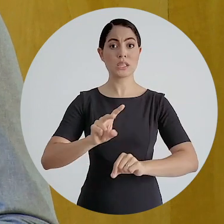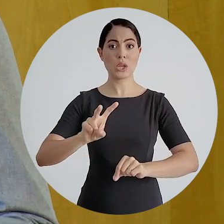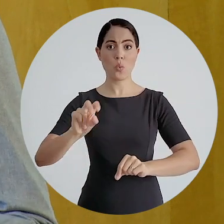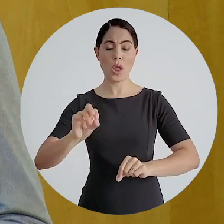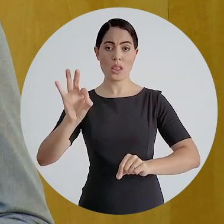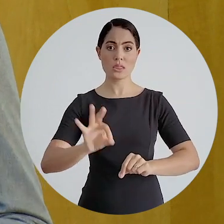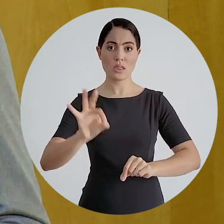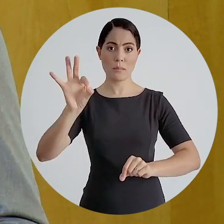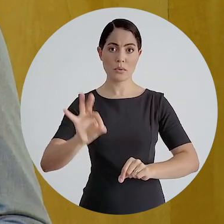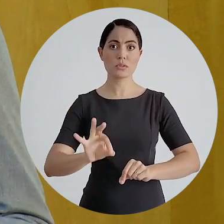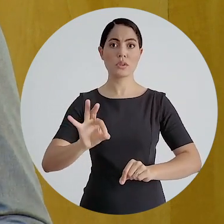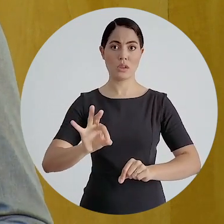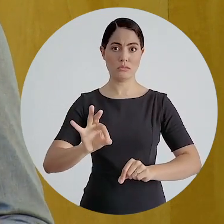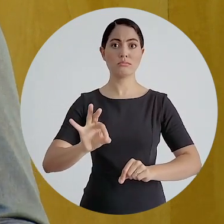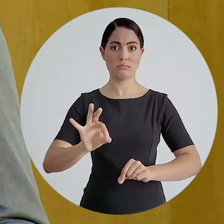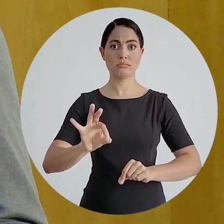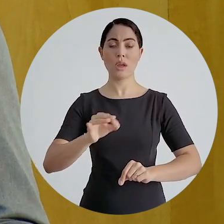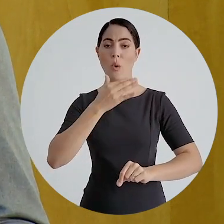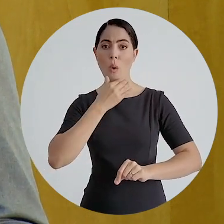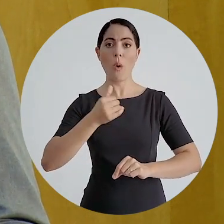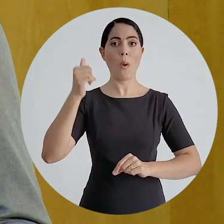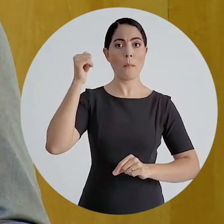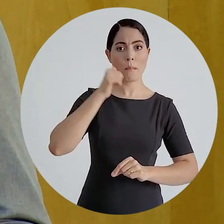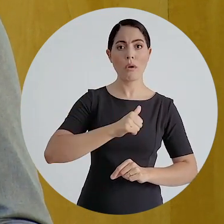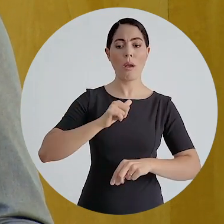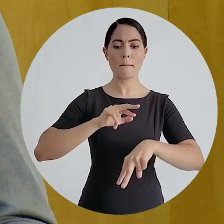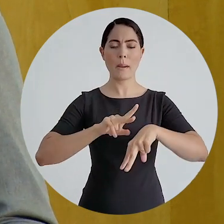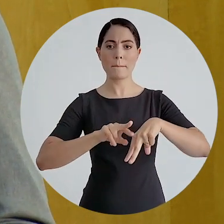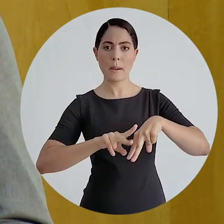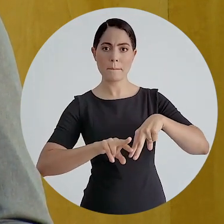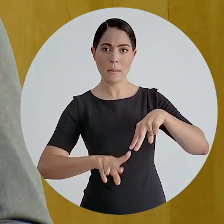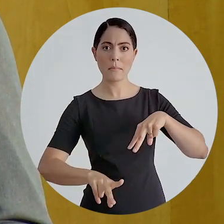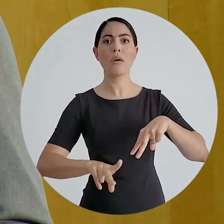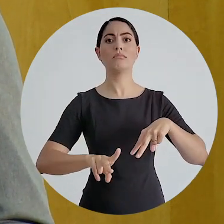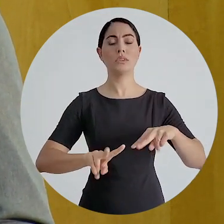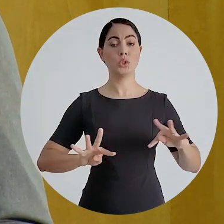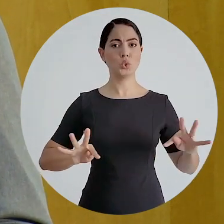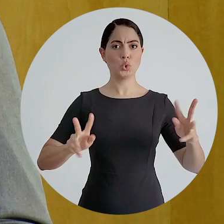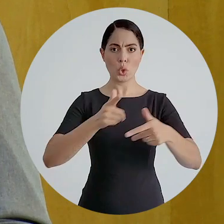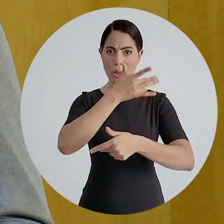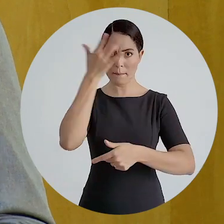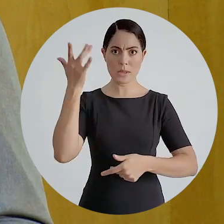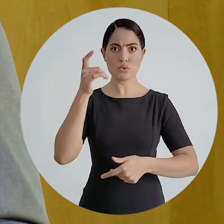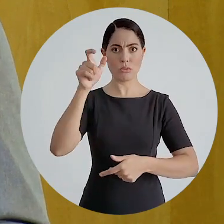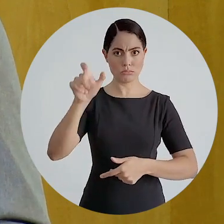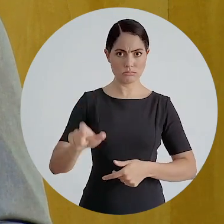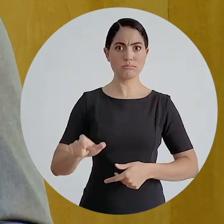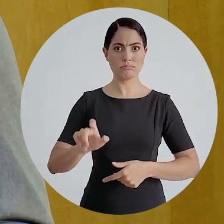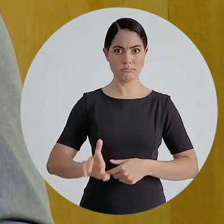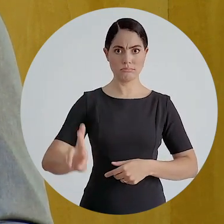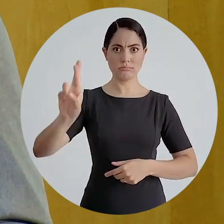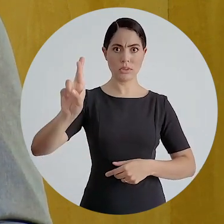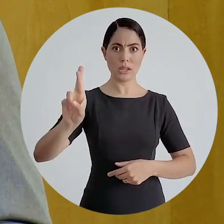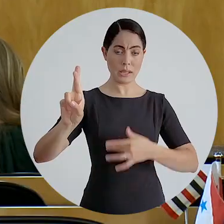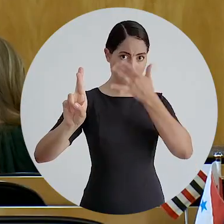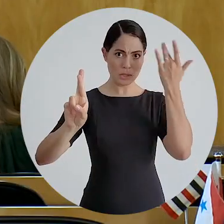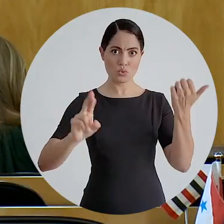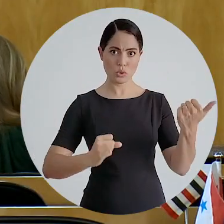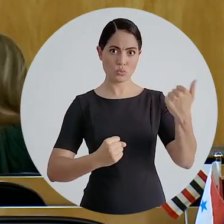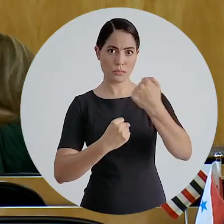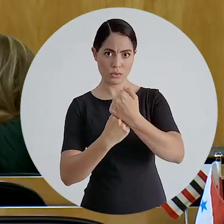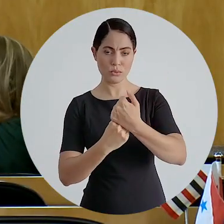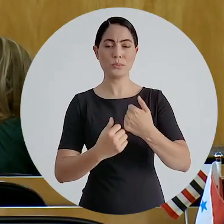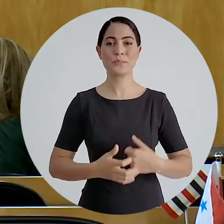percentual de 50% para as candidaturas de cada gênero, tanto para titulares como para suplentes.